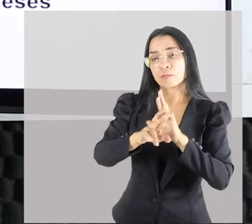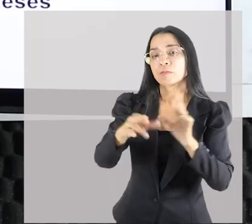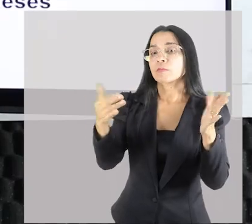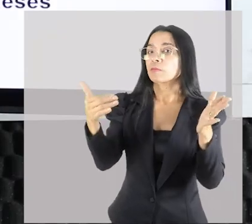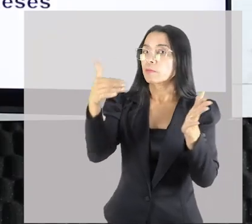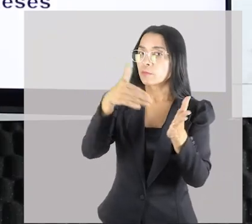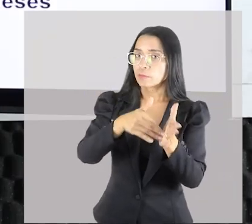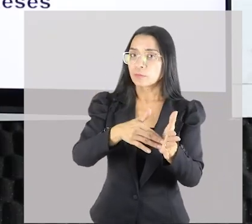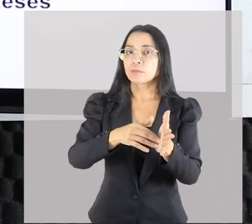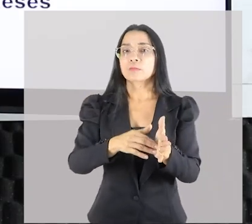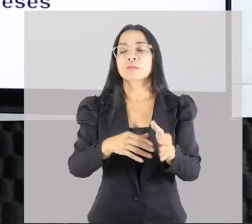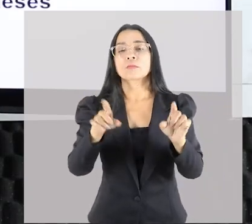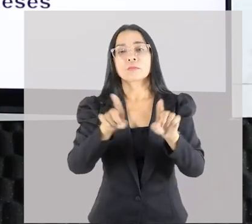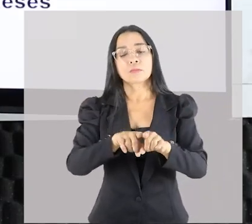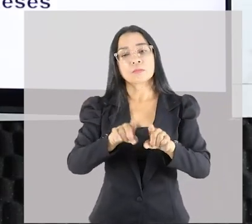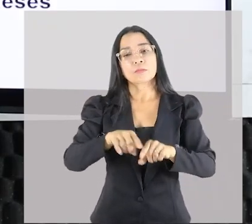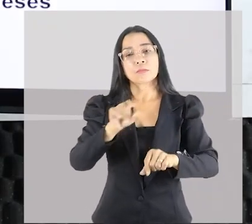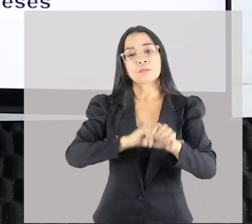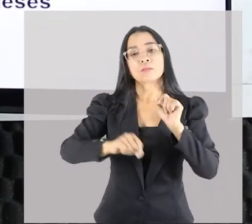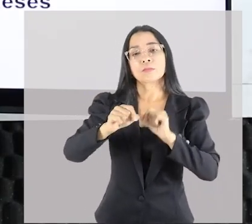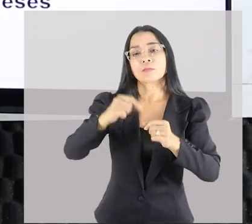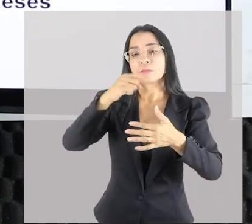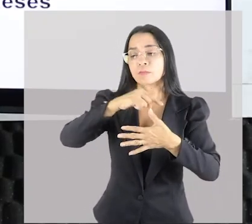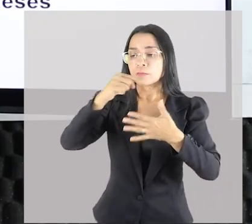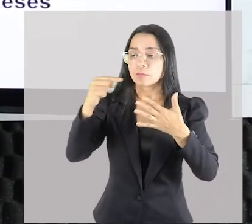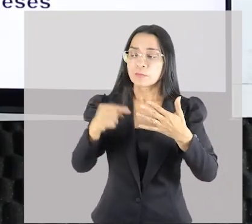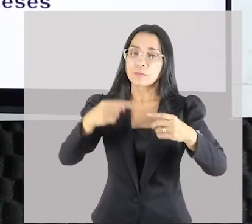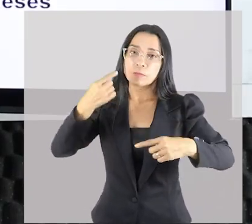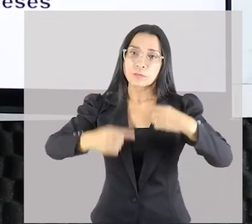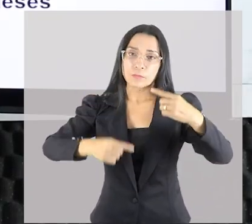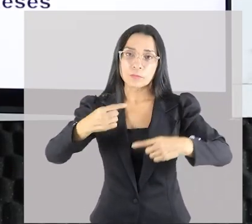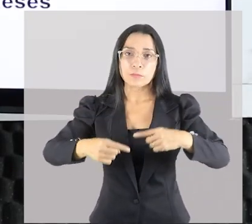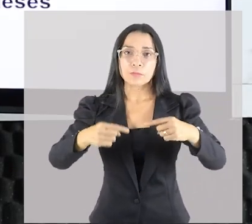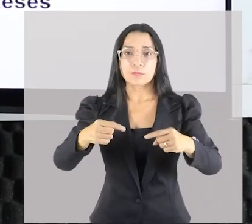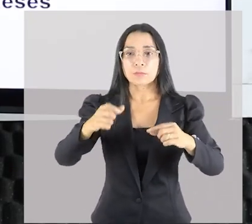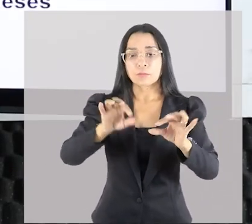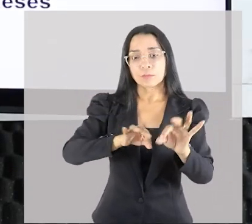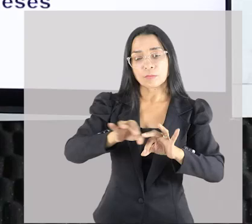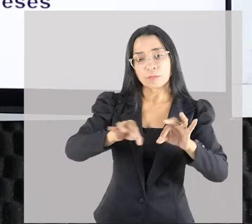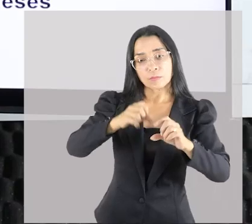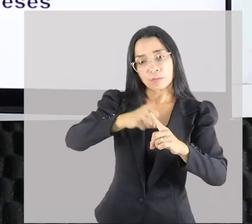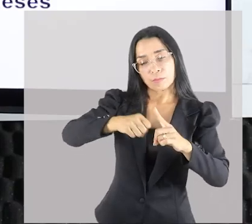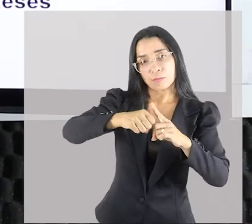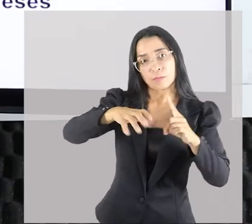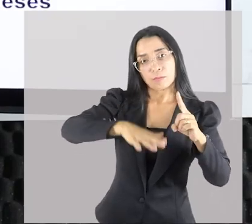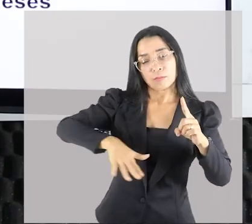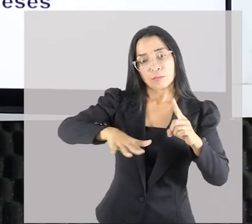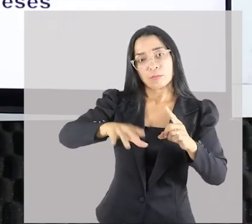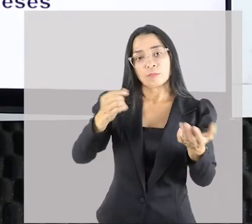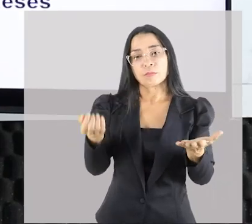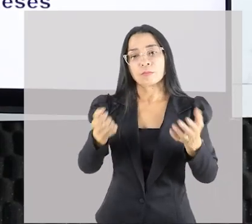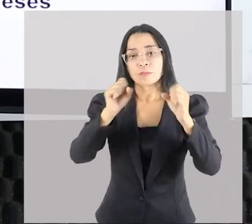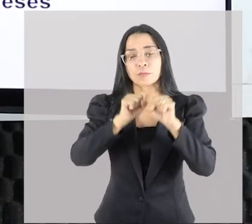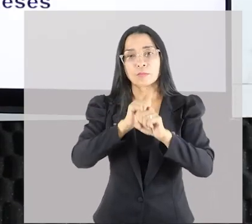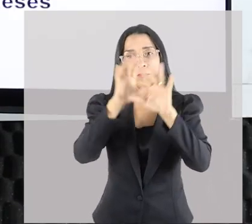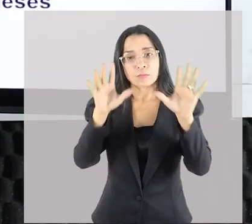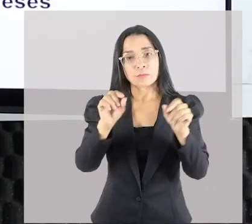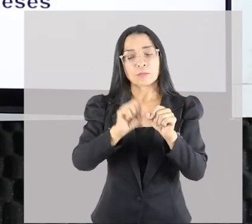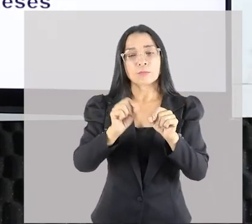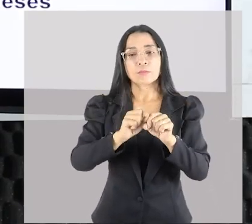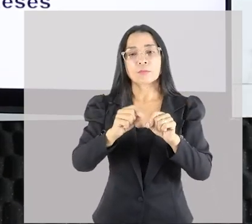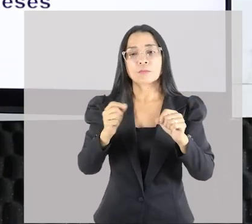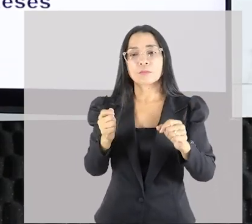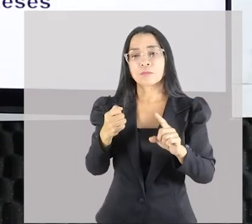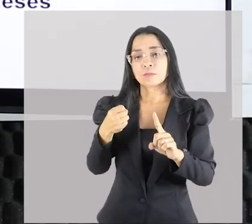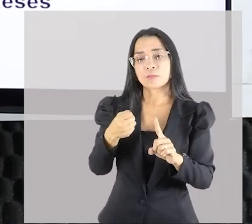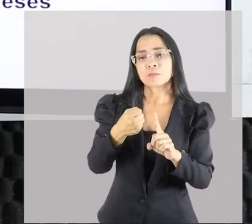no aspecto político, da organização social daquela sociedade. E isso, claro, faz com que haja esse